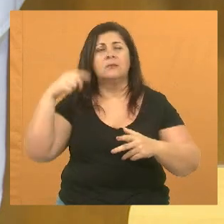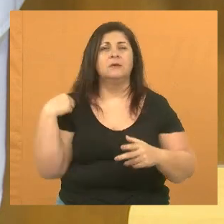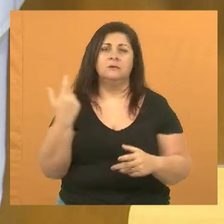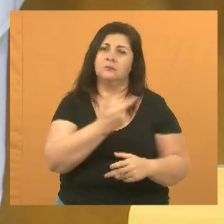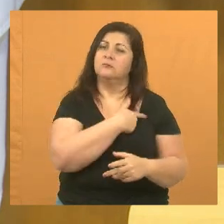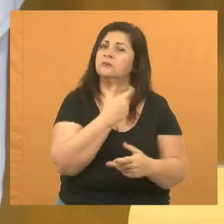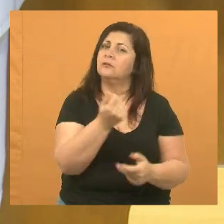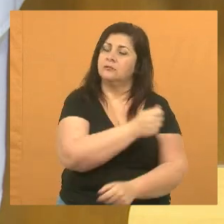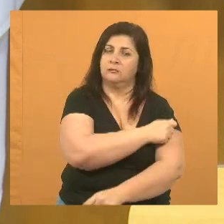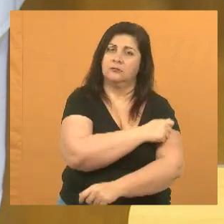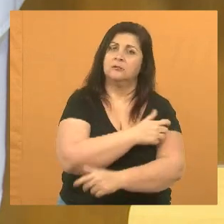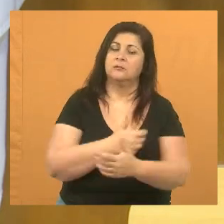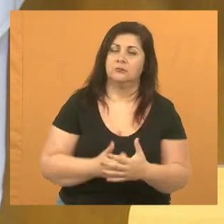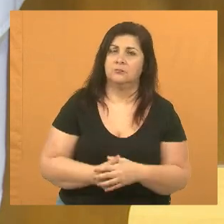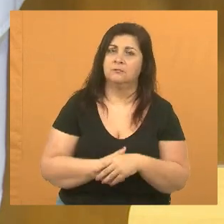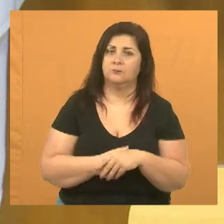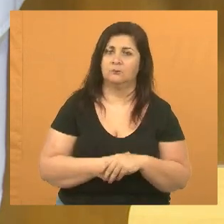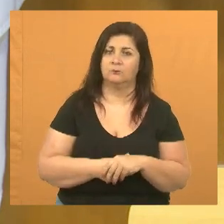nossos alunos.